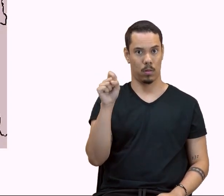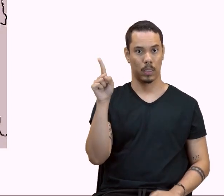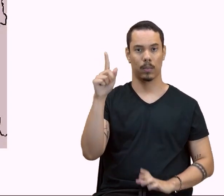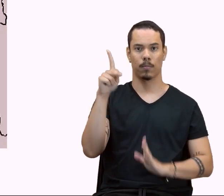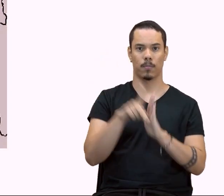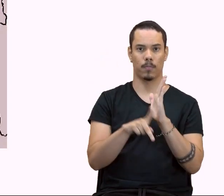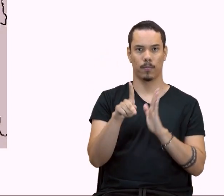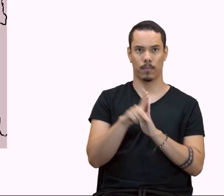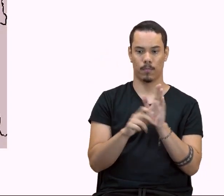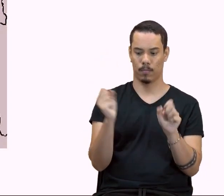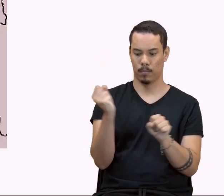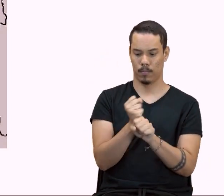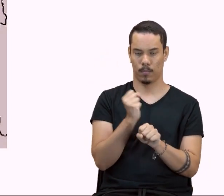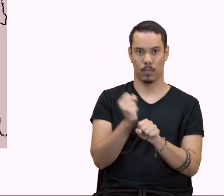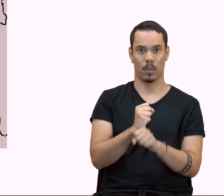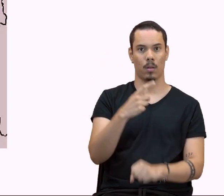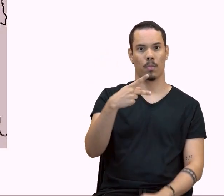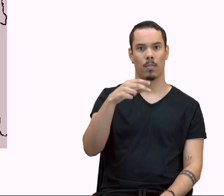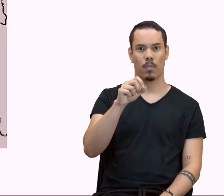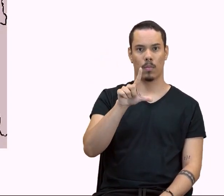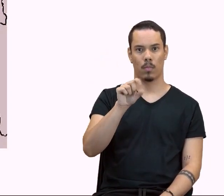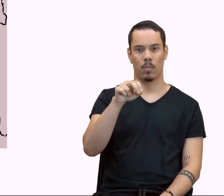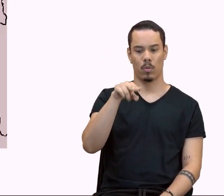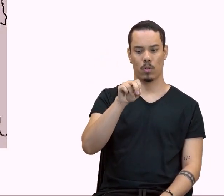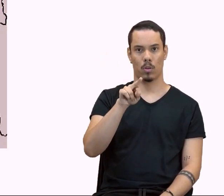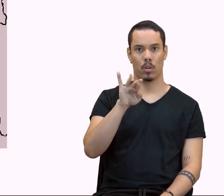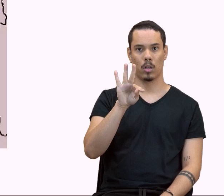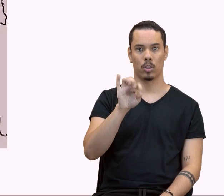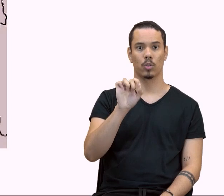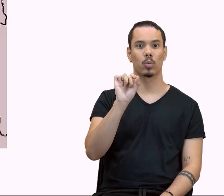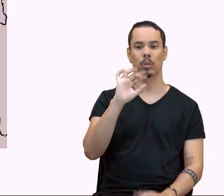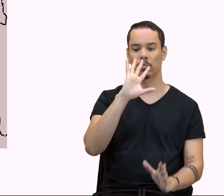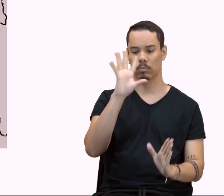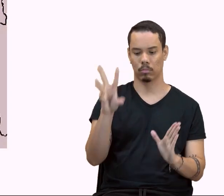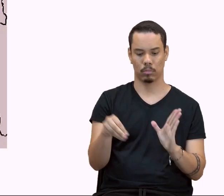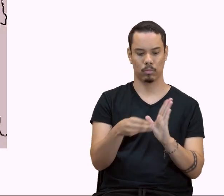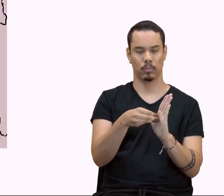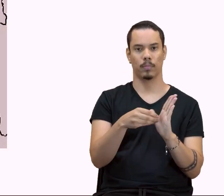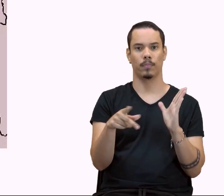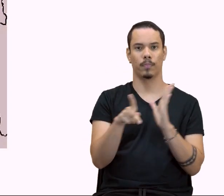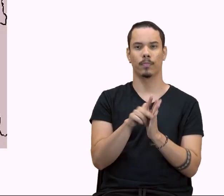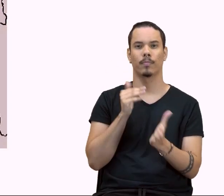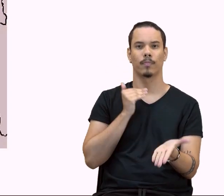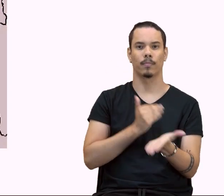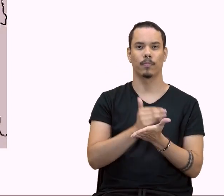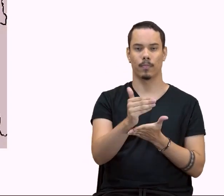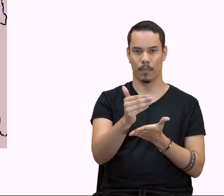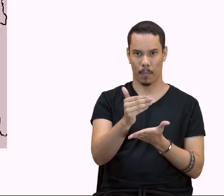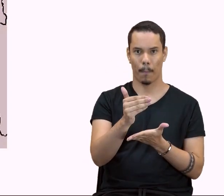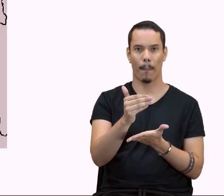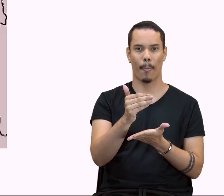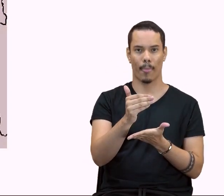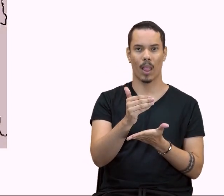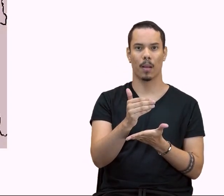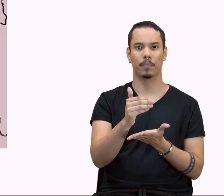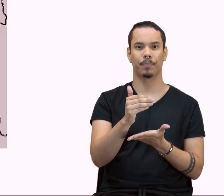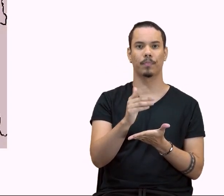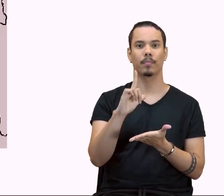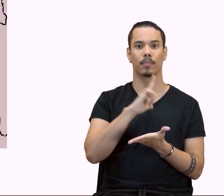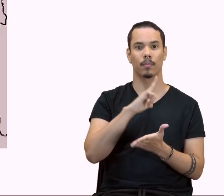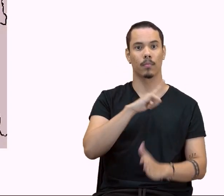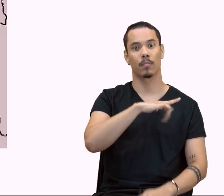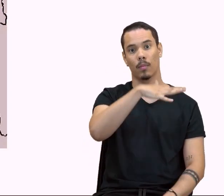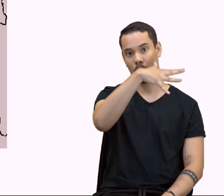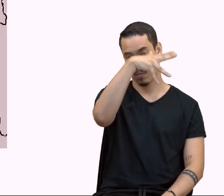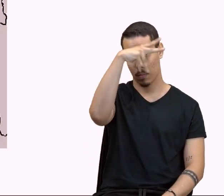do Polo Noroeste, né, professor Jorge, foi essa integração aí a partir ali do Mato Grosso, né? Isso.